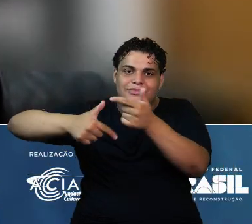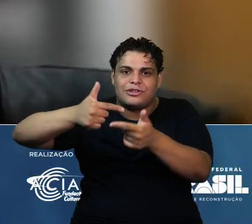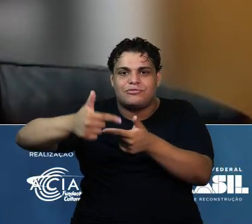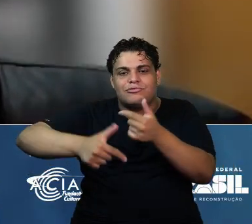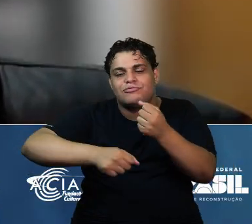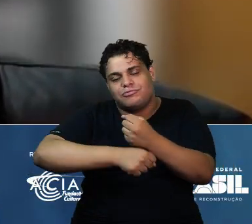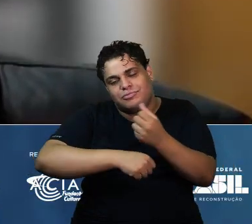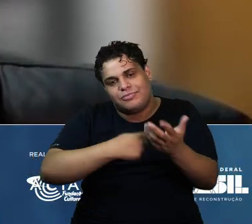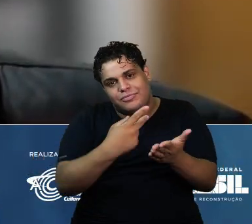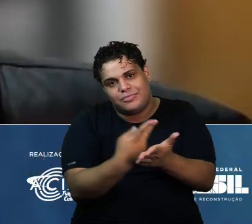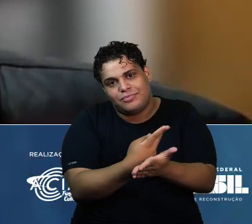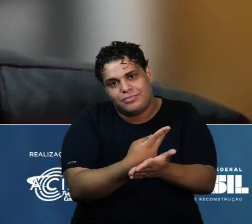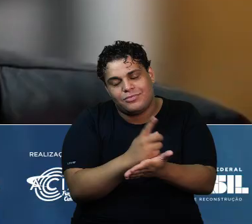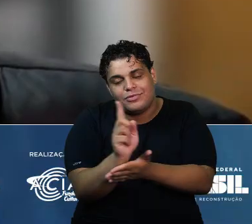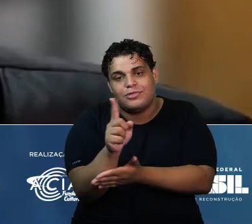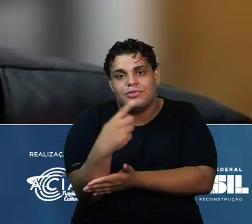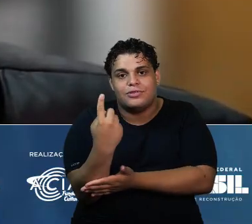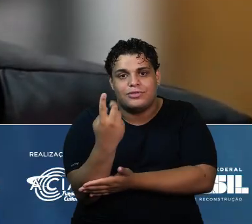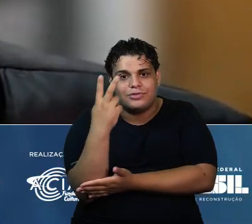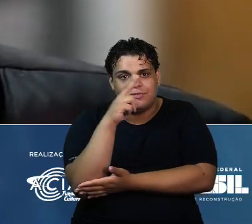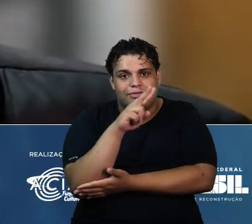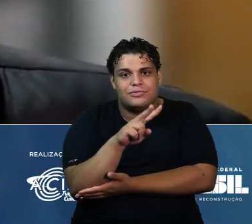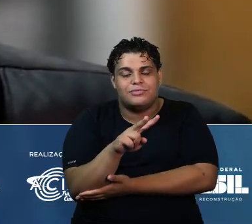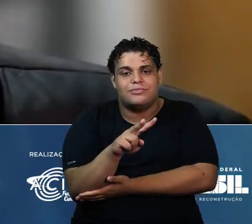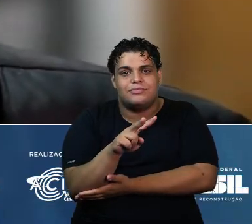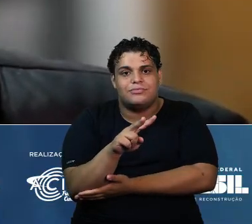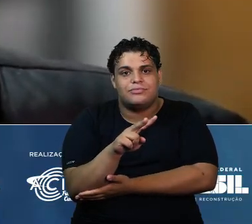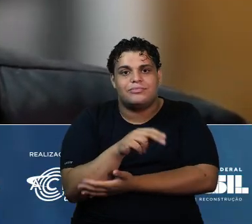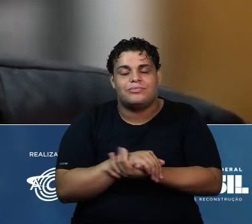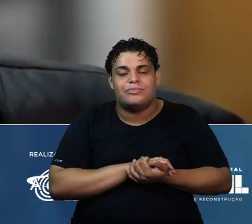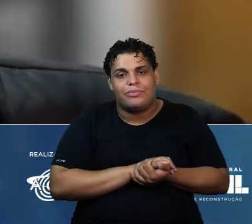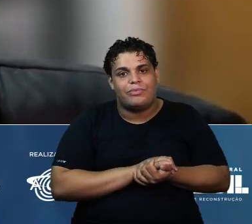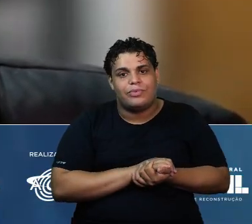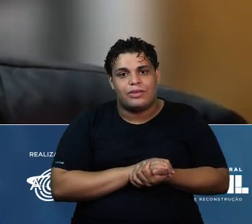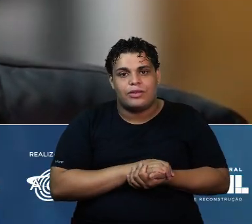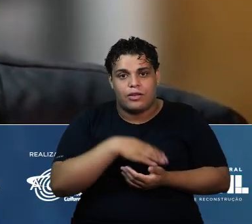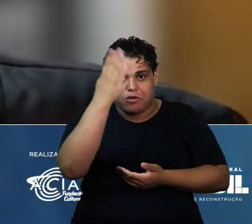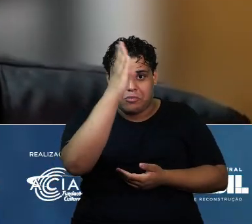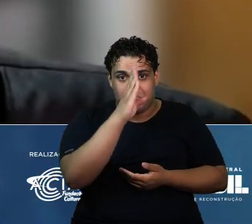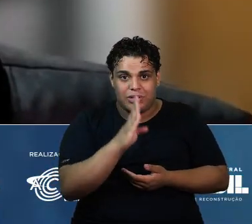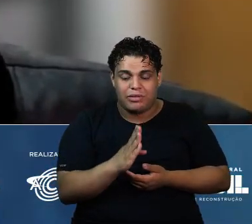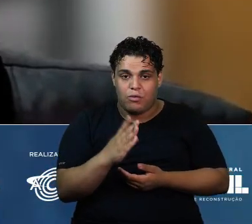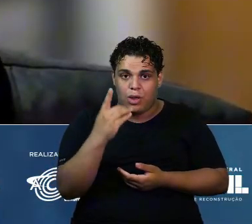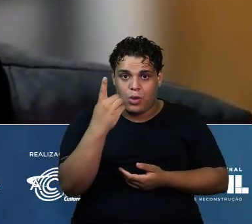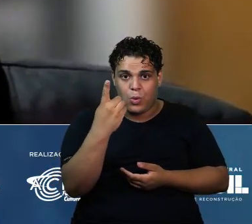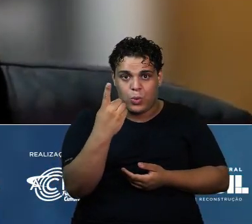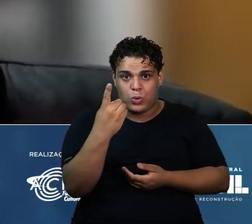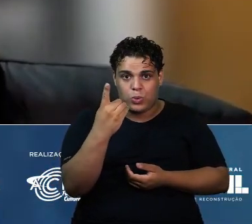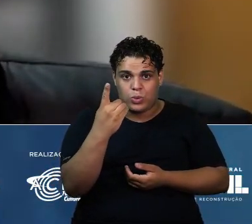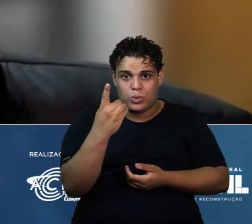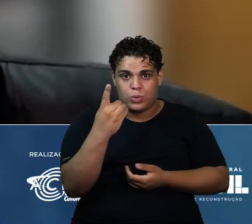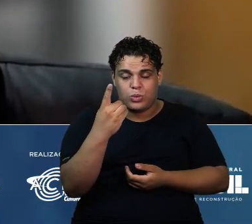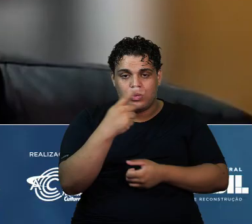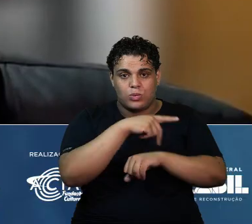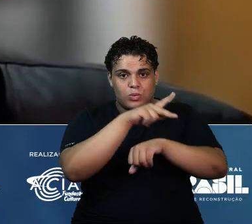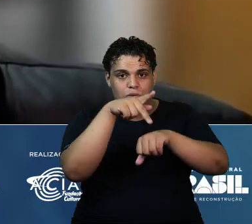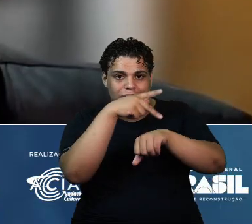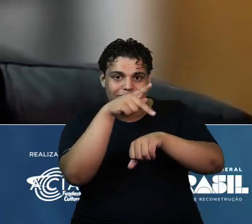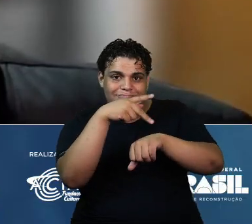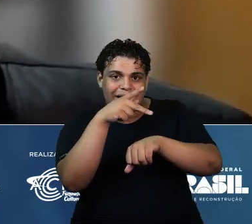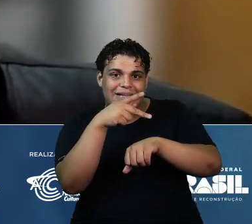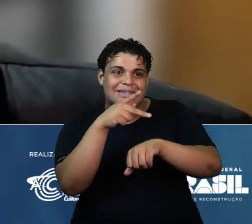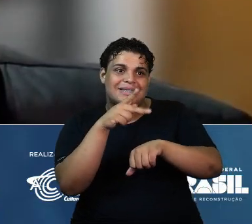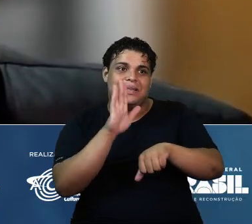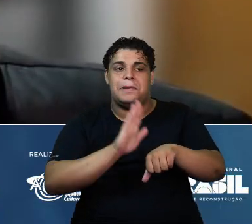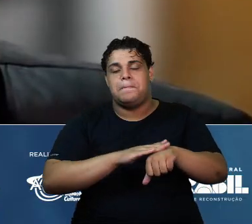já vem com uma redução de afogamentos. Apesar desses números serem muito grandes, o Brasil está entre os principais países com mortes